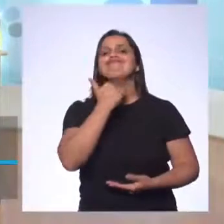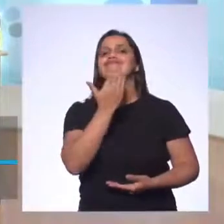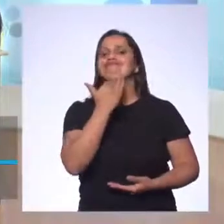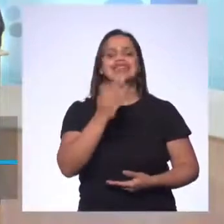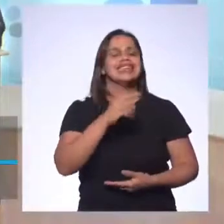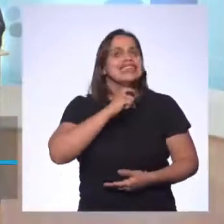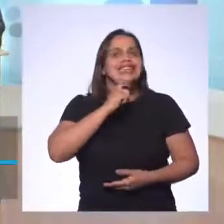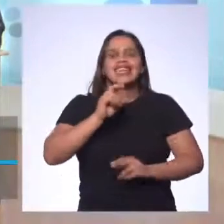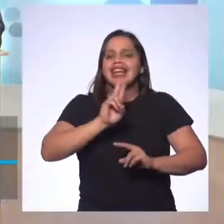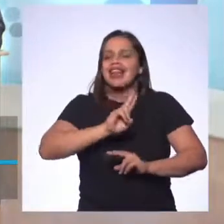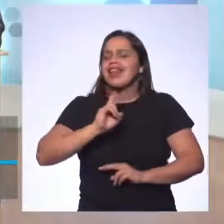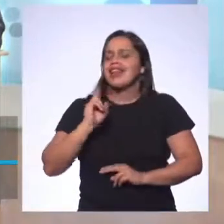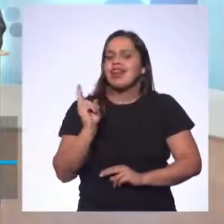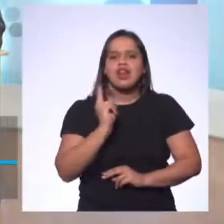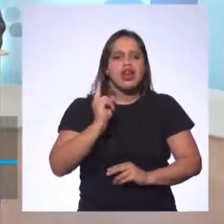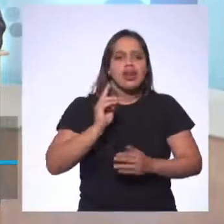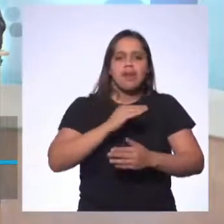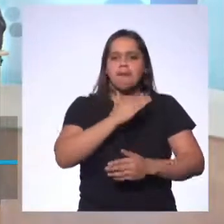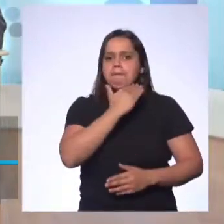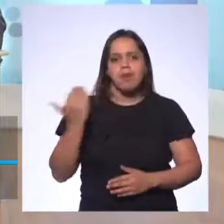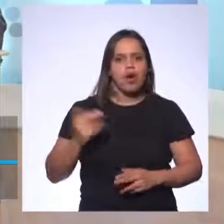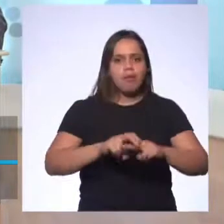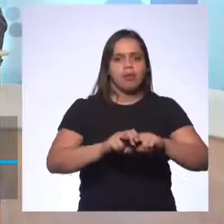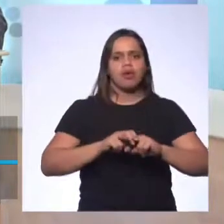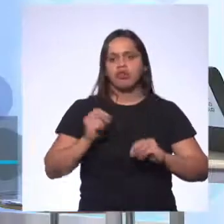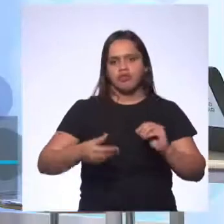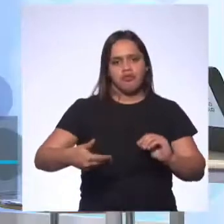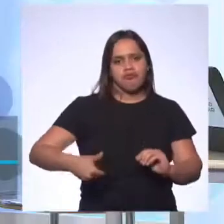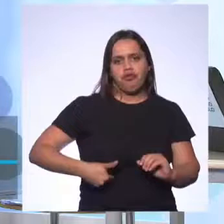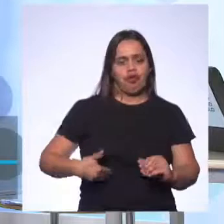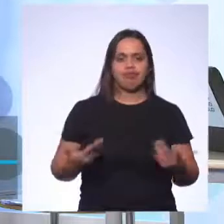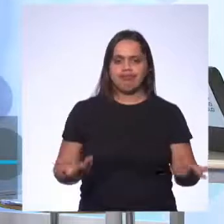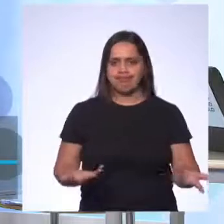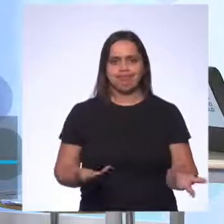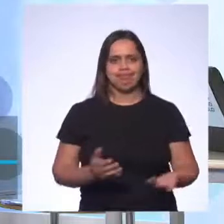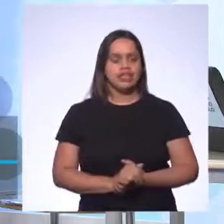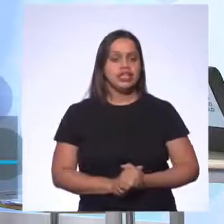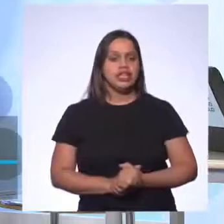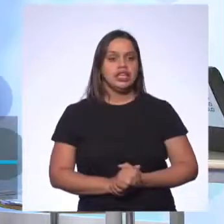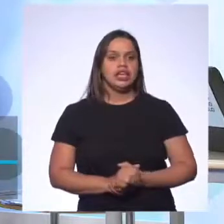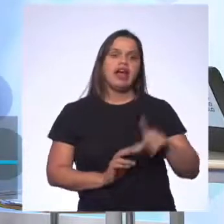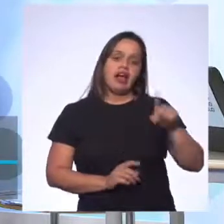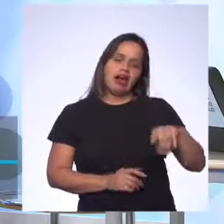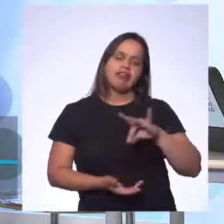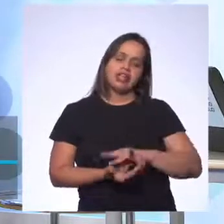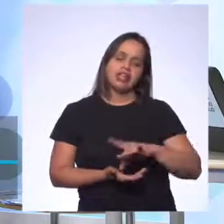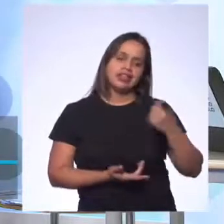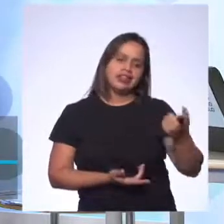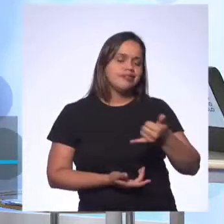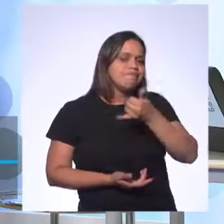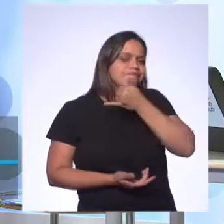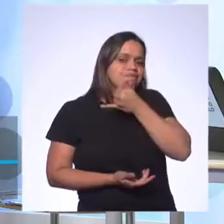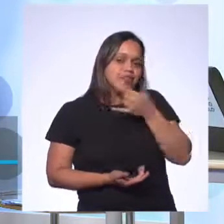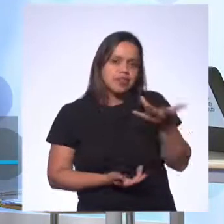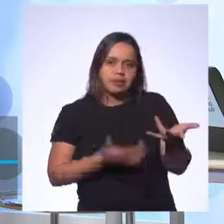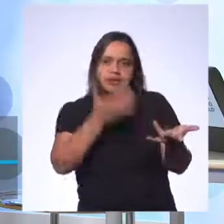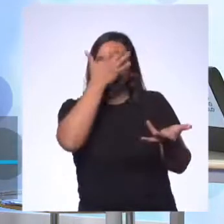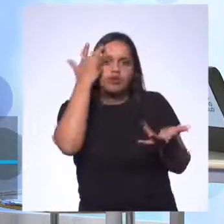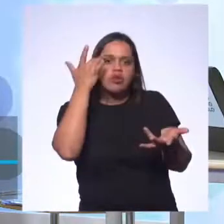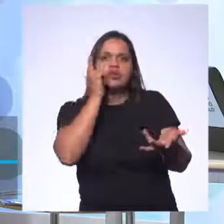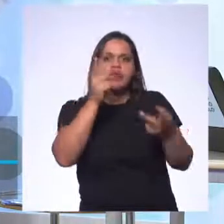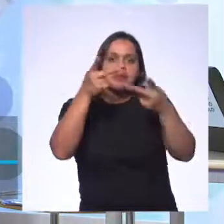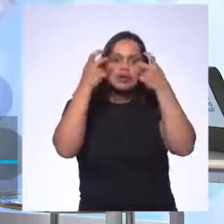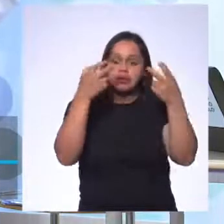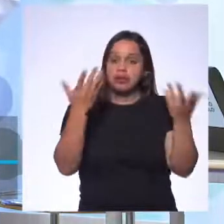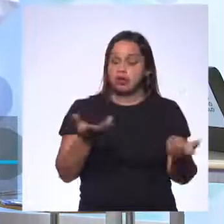desequilíbrio público, né? perfeito. Né, infelizmente, algumas pessoas não conseguem perceber isso. Gente, se